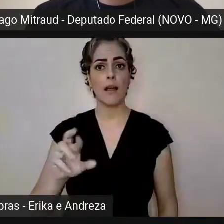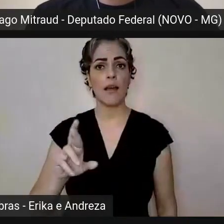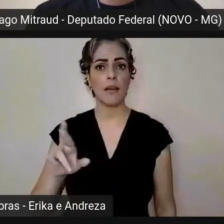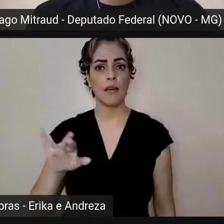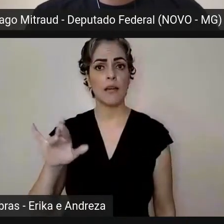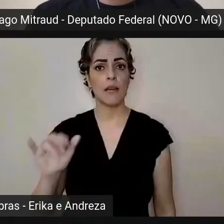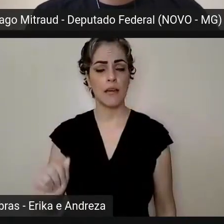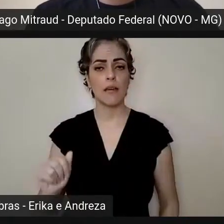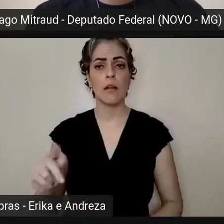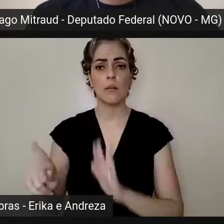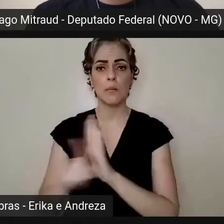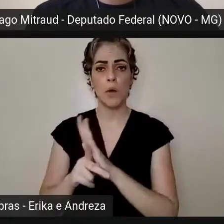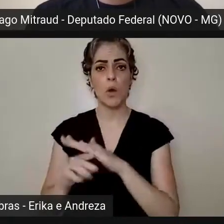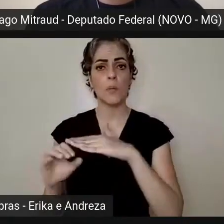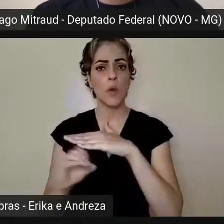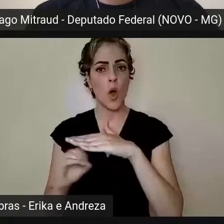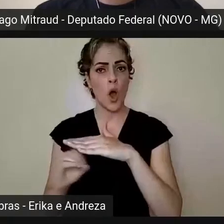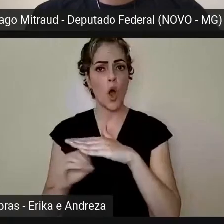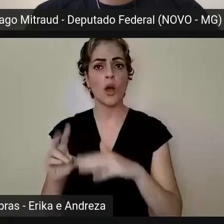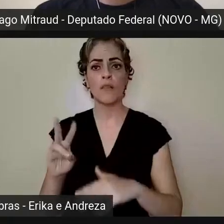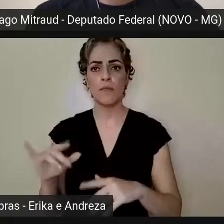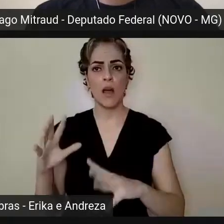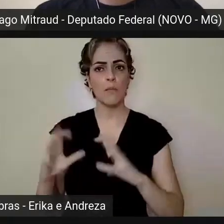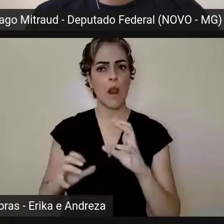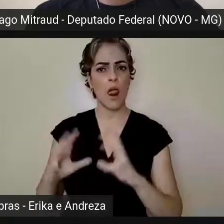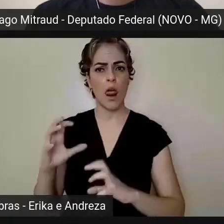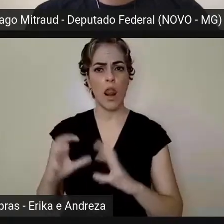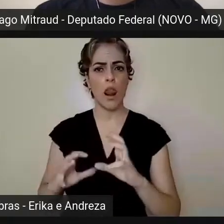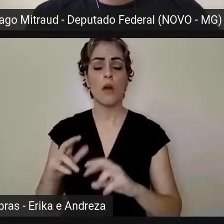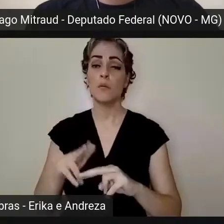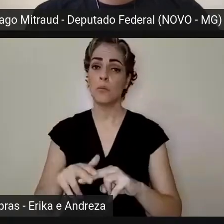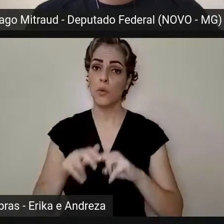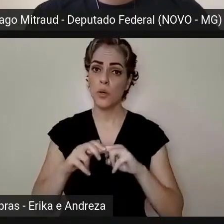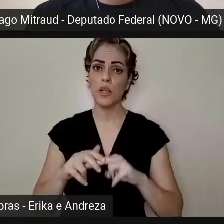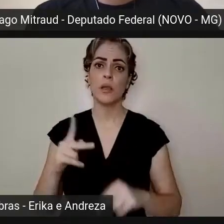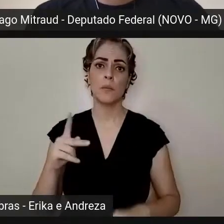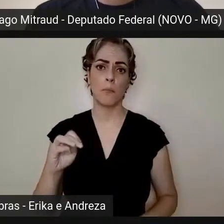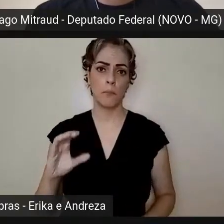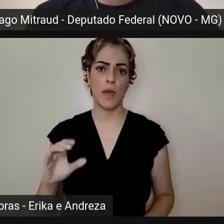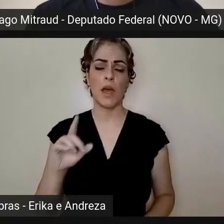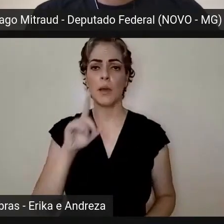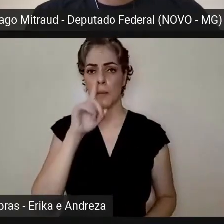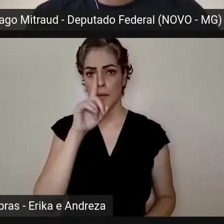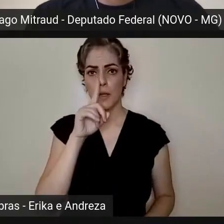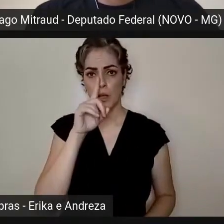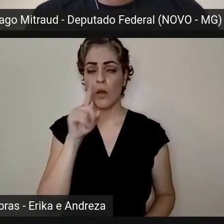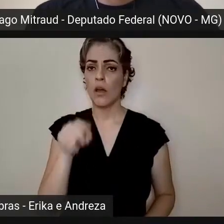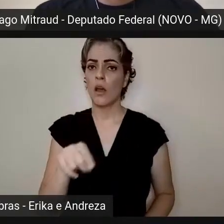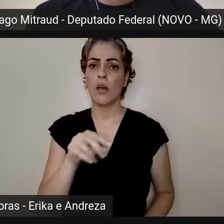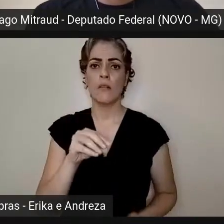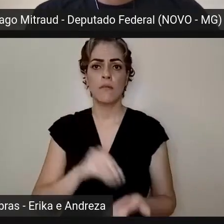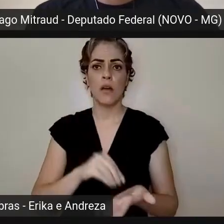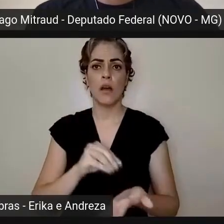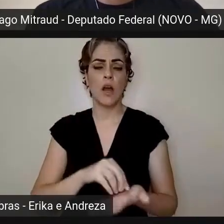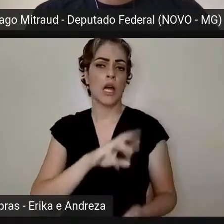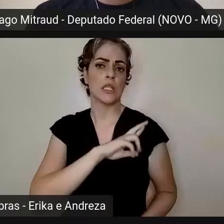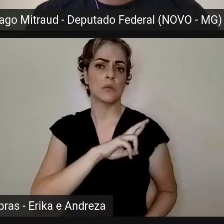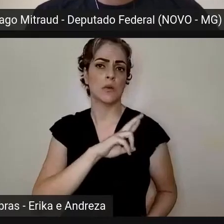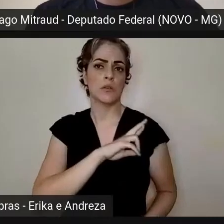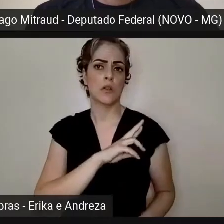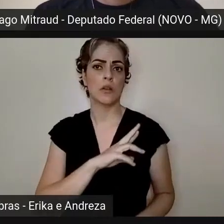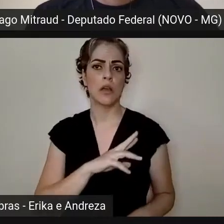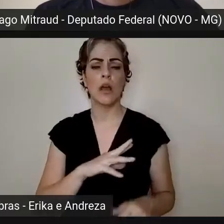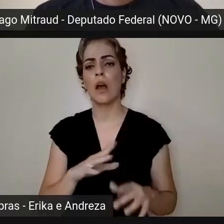se digladiar. É isso que a PEC traz, é de uma irresponsabilidade imensa. Você deixar para que a gente